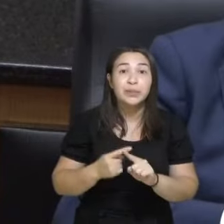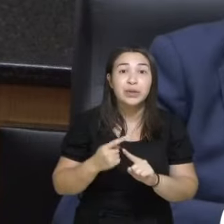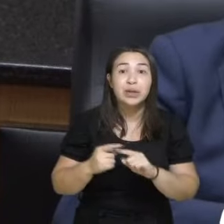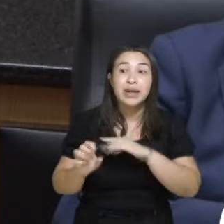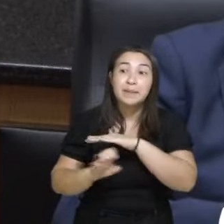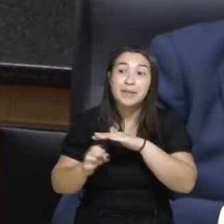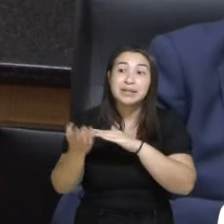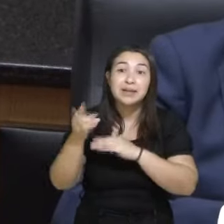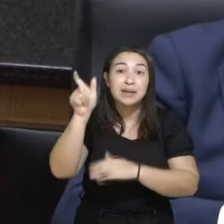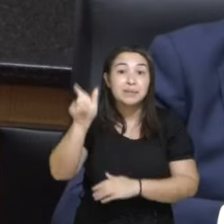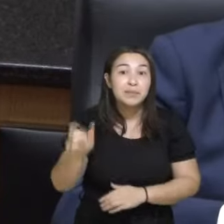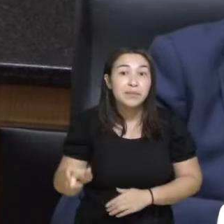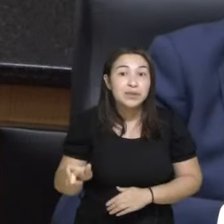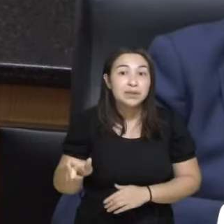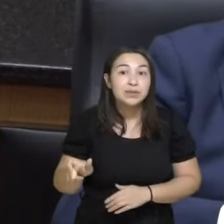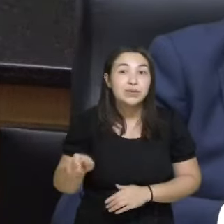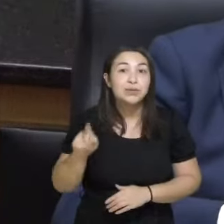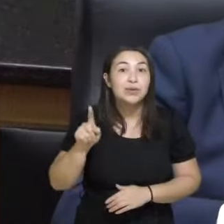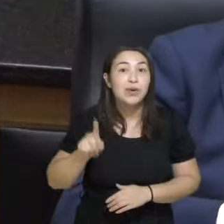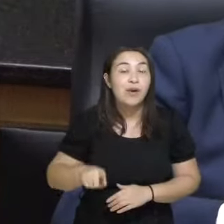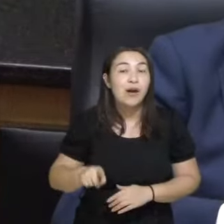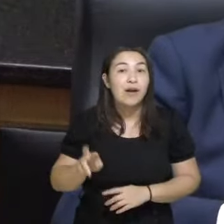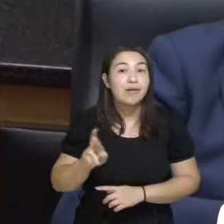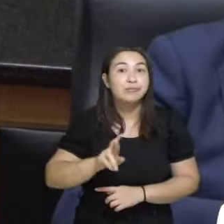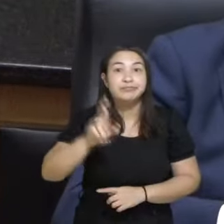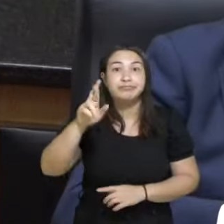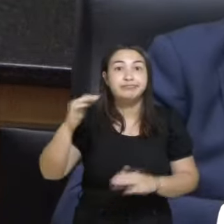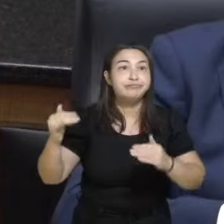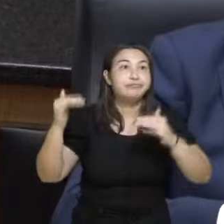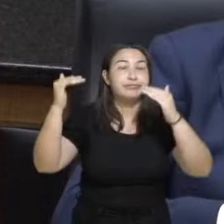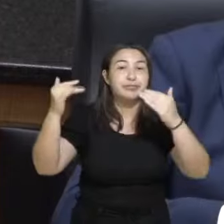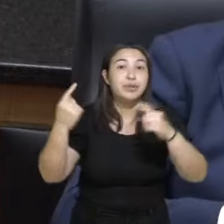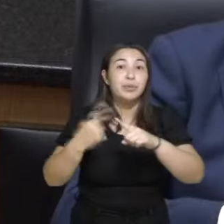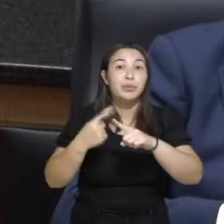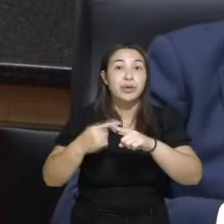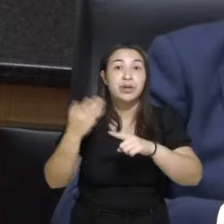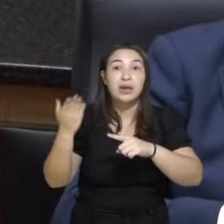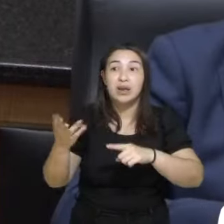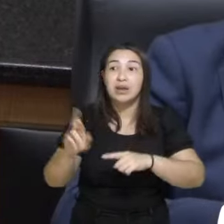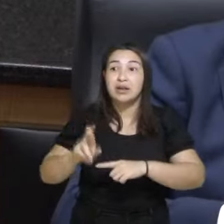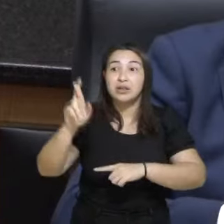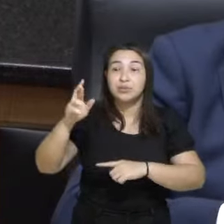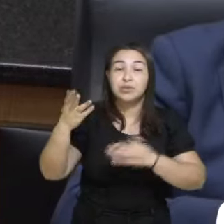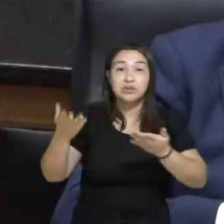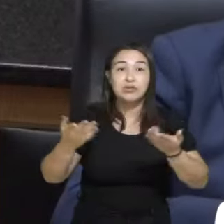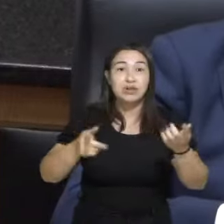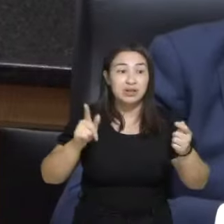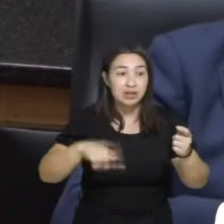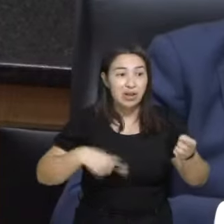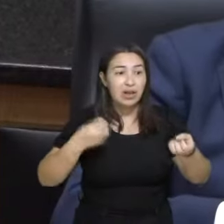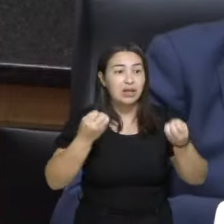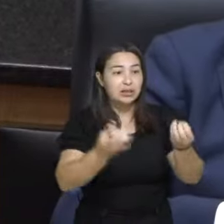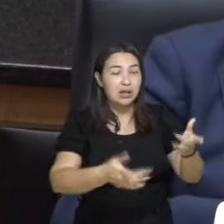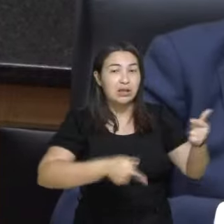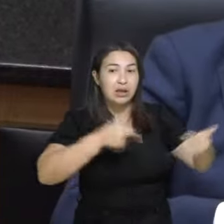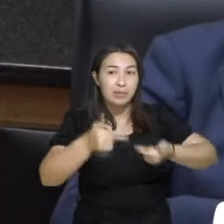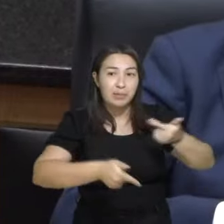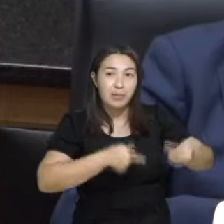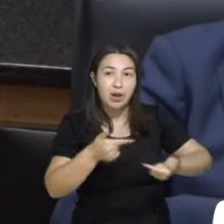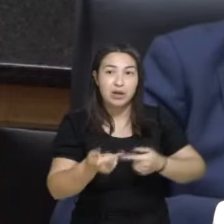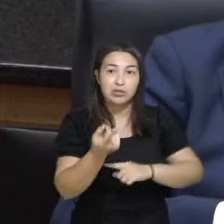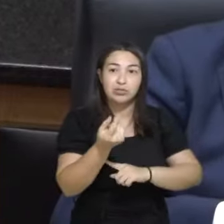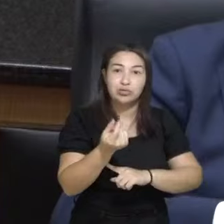empresário é a mola mestre do negócio. Quem sustenta tudo isso é o empresário, que dá de emprego, que dá renda, que